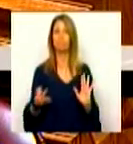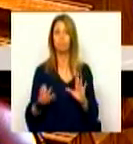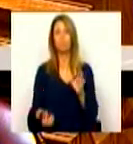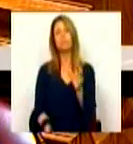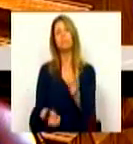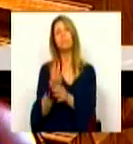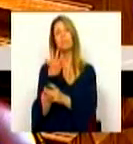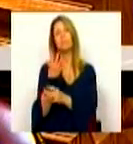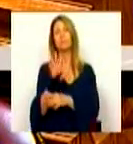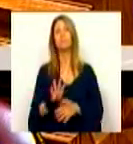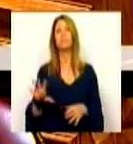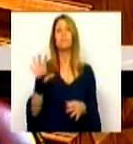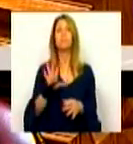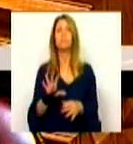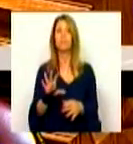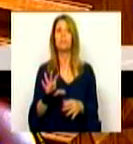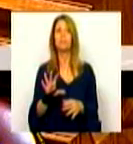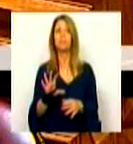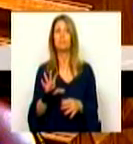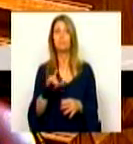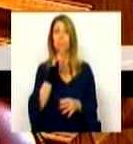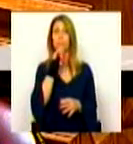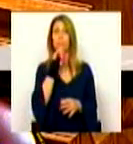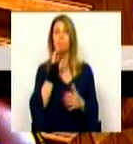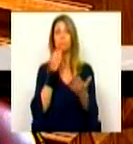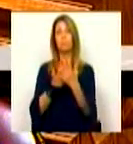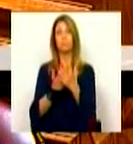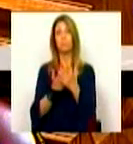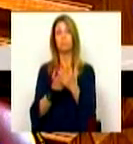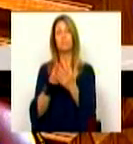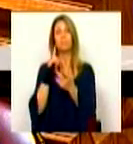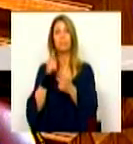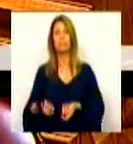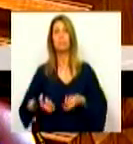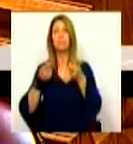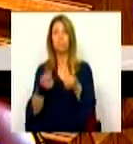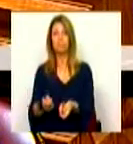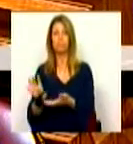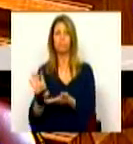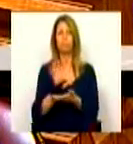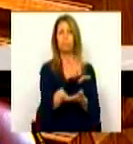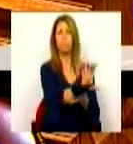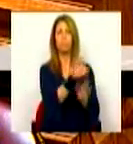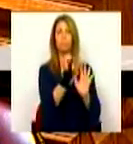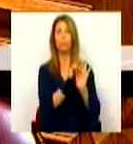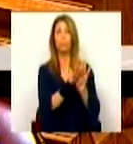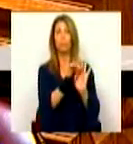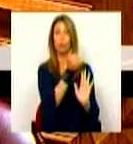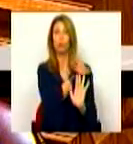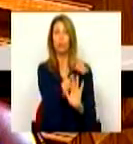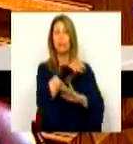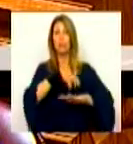criar um mecanismo que permite canalizar o investimento para fundos